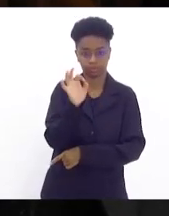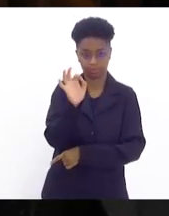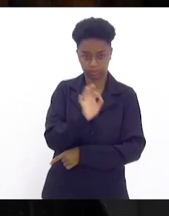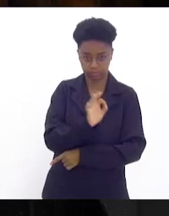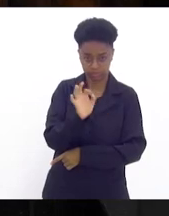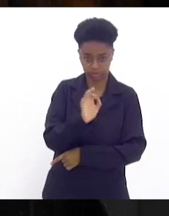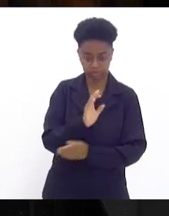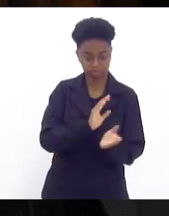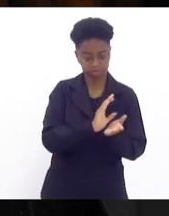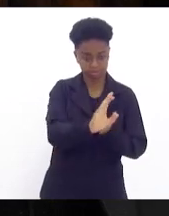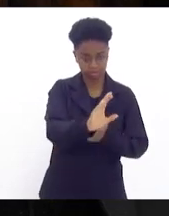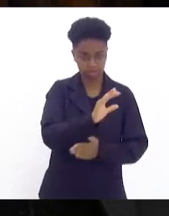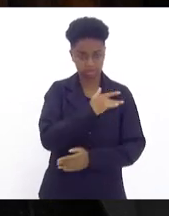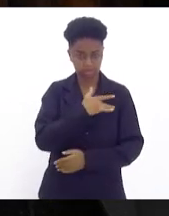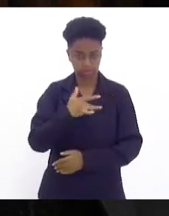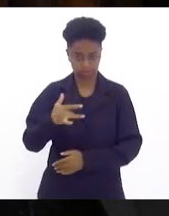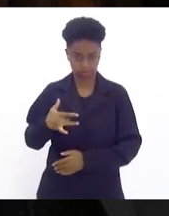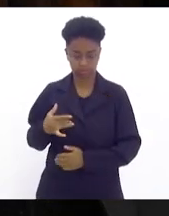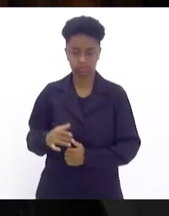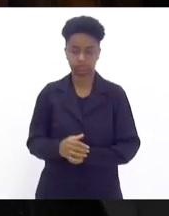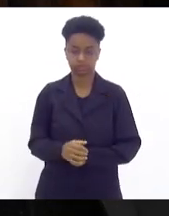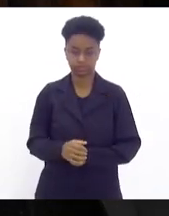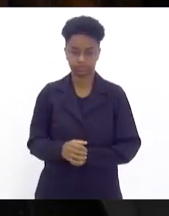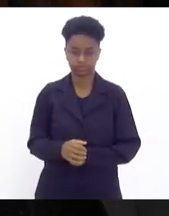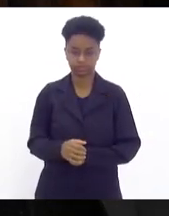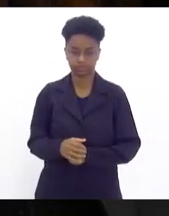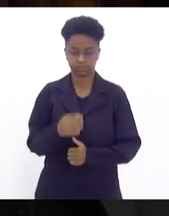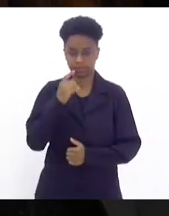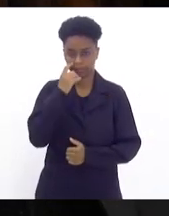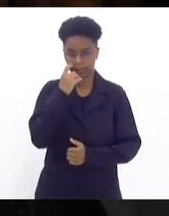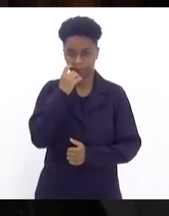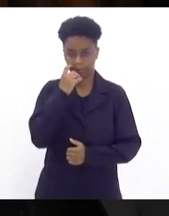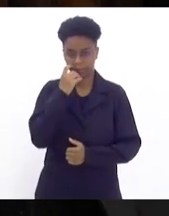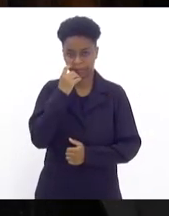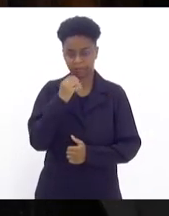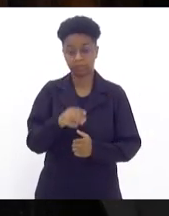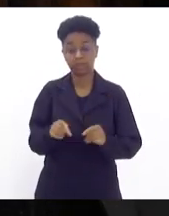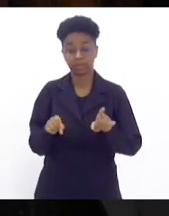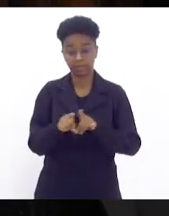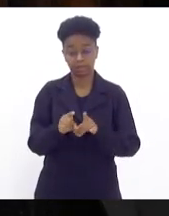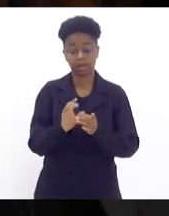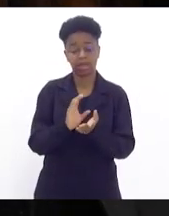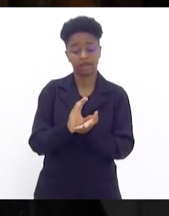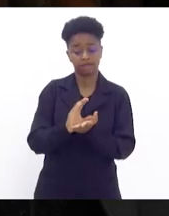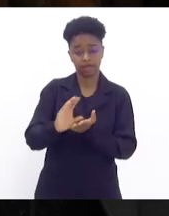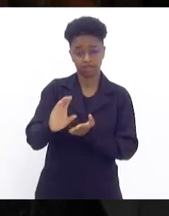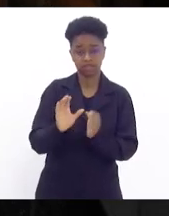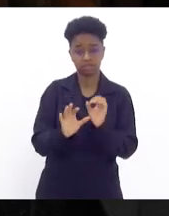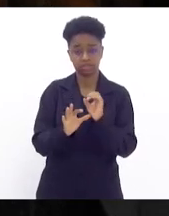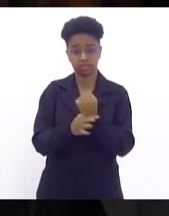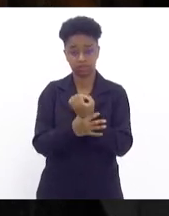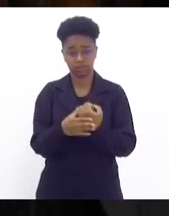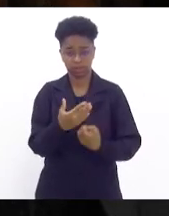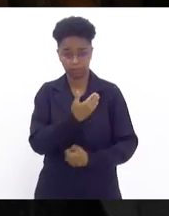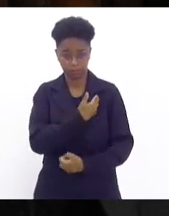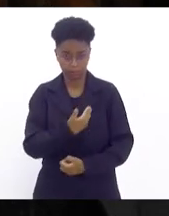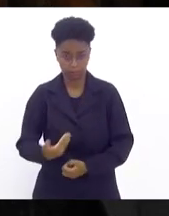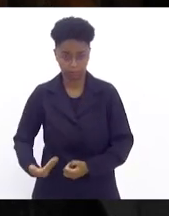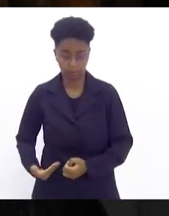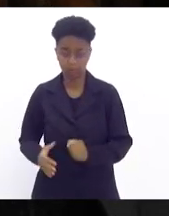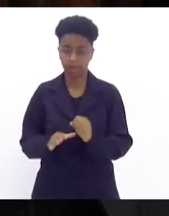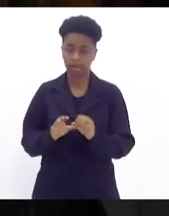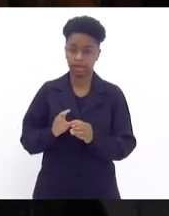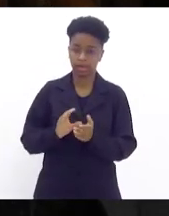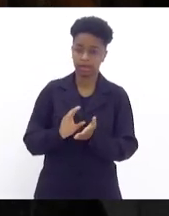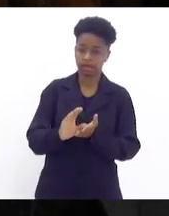em saúde fora o que se investe em segurança pública em